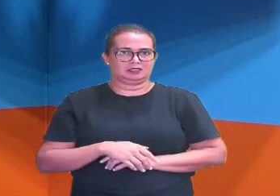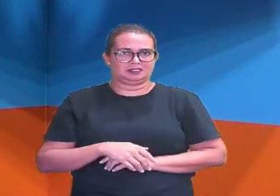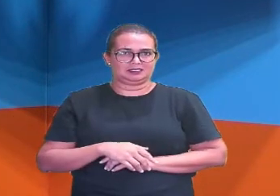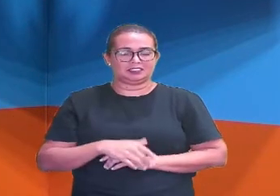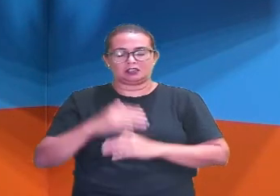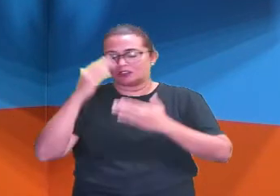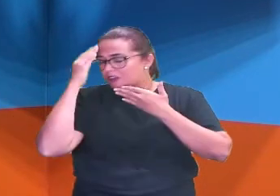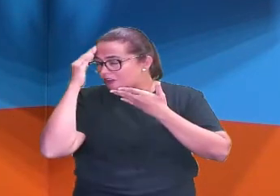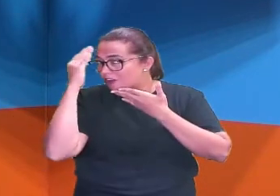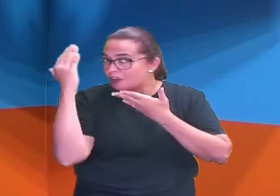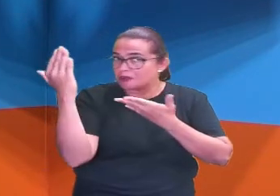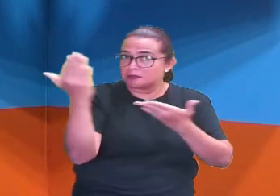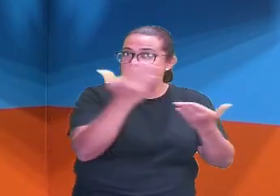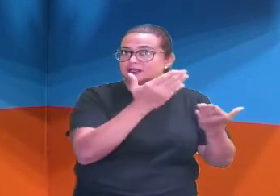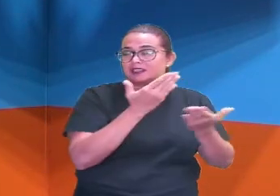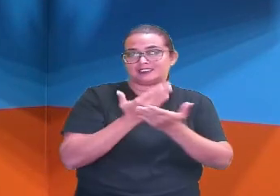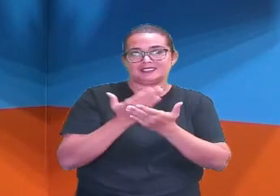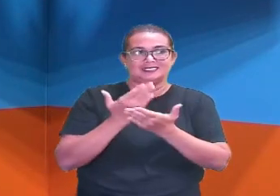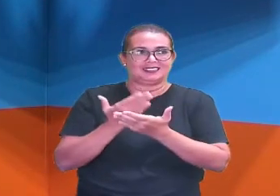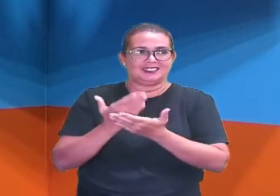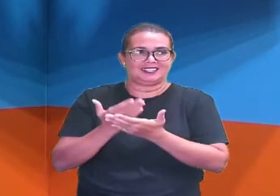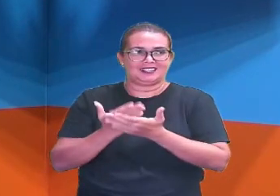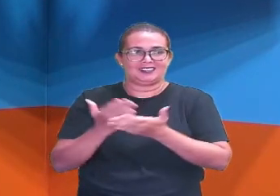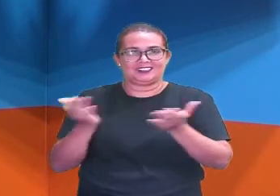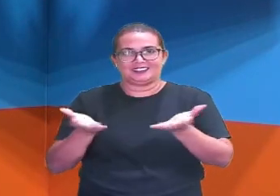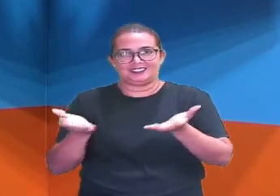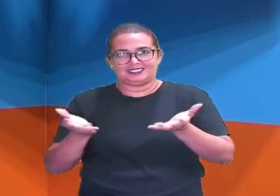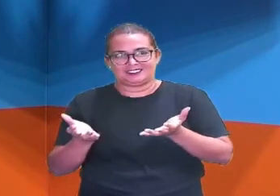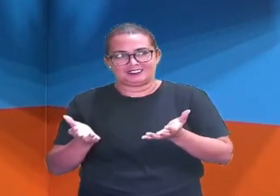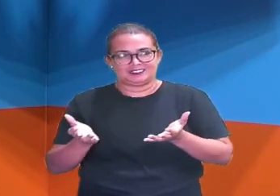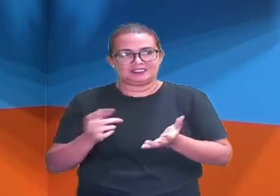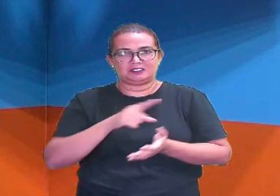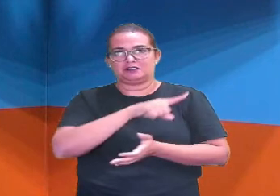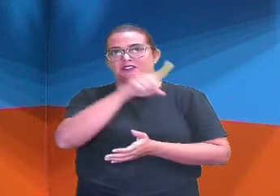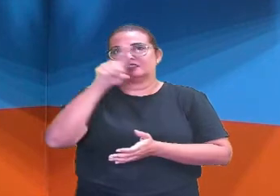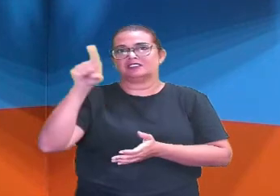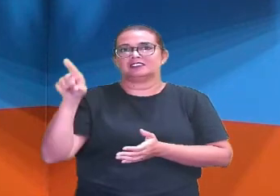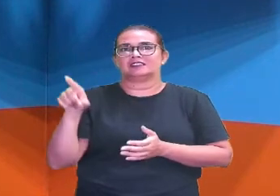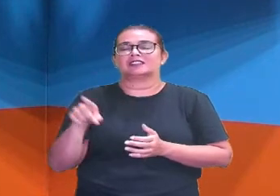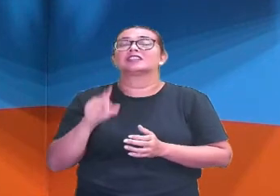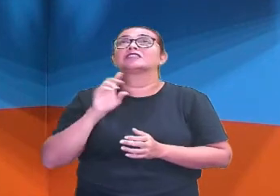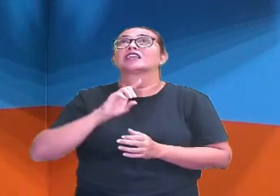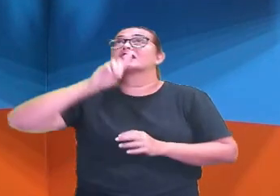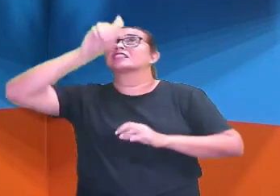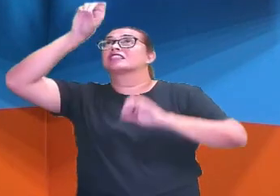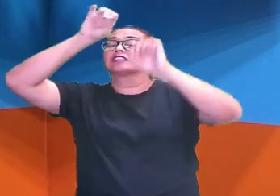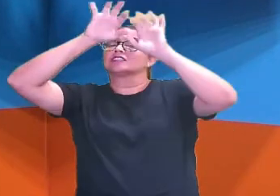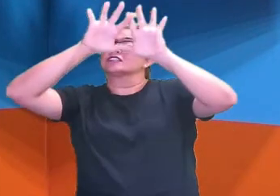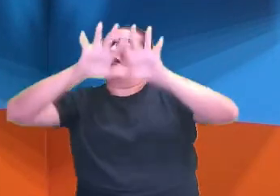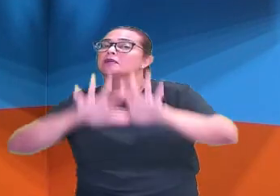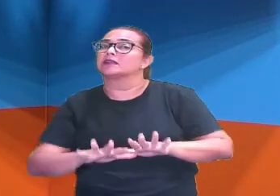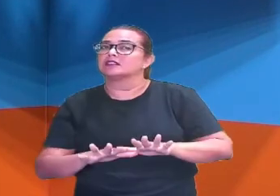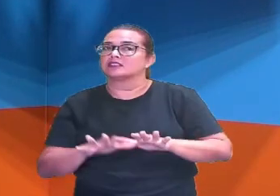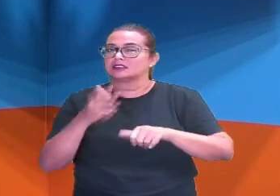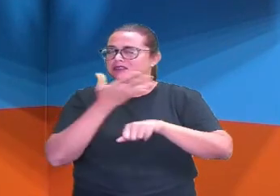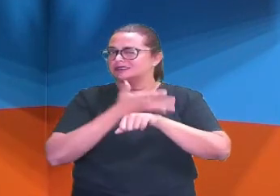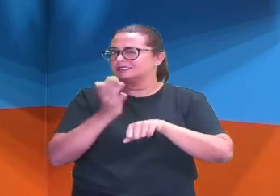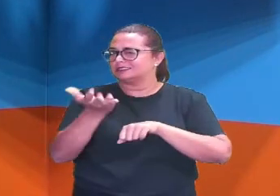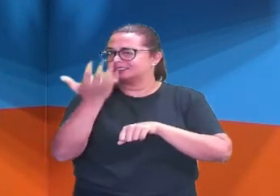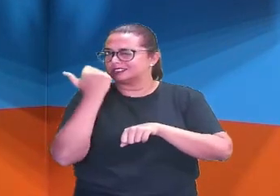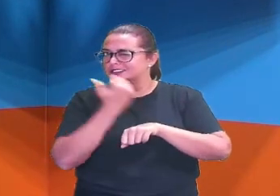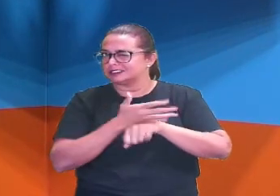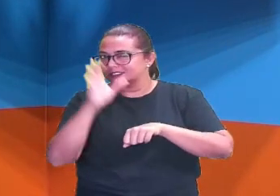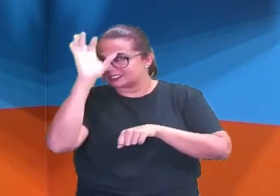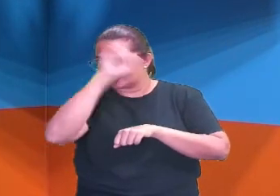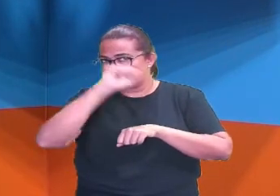muito obrigada pela aulinha de hoje e fiquem com Deus. Vamos praticar?